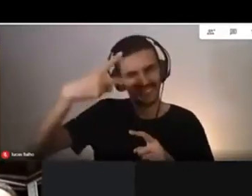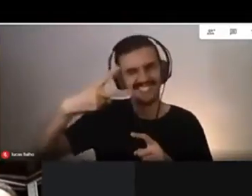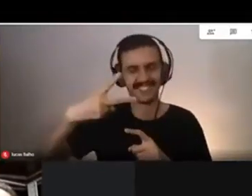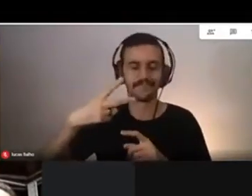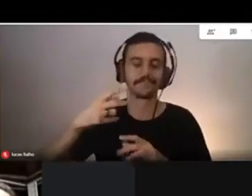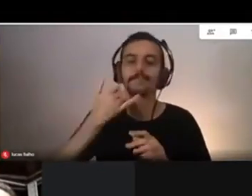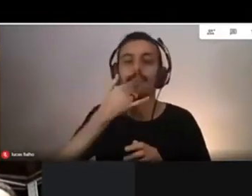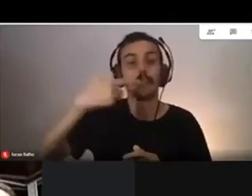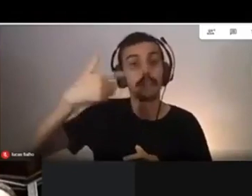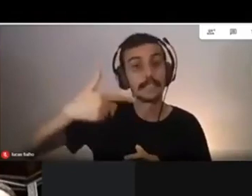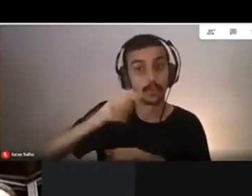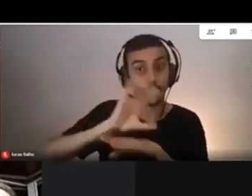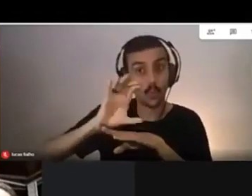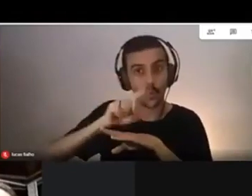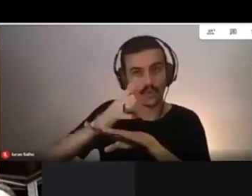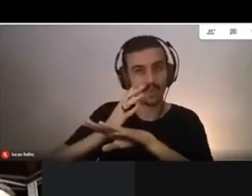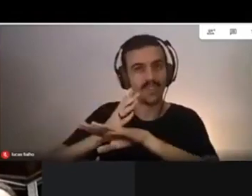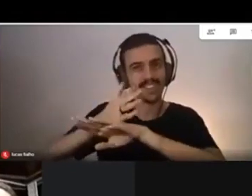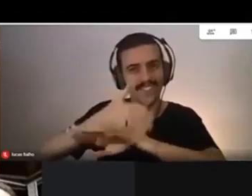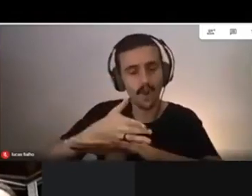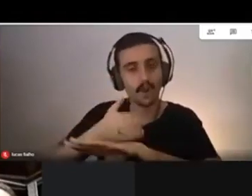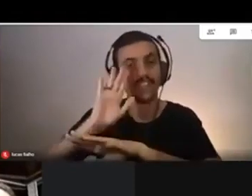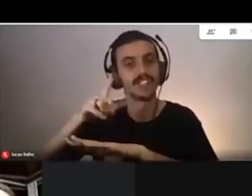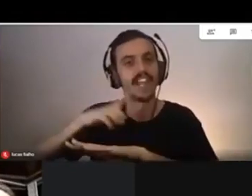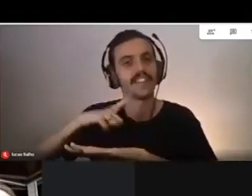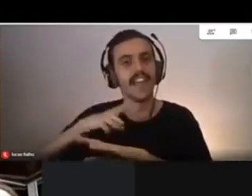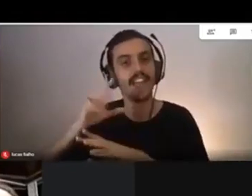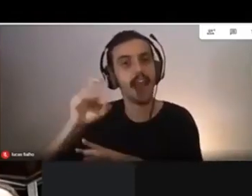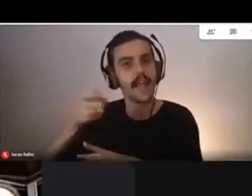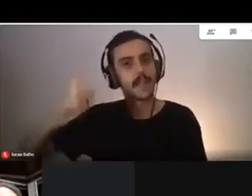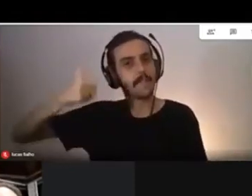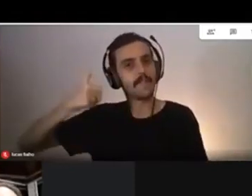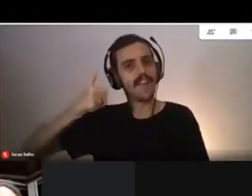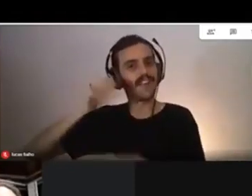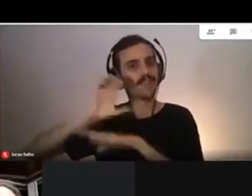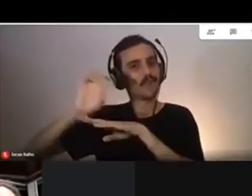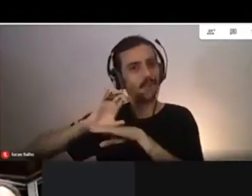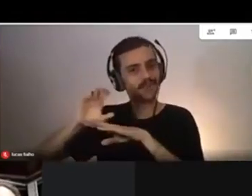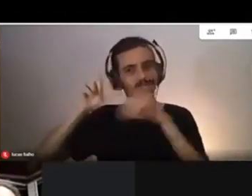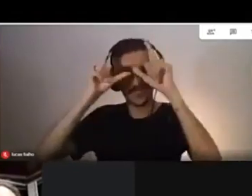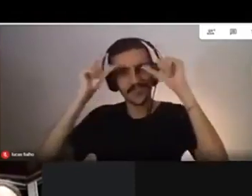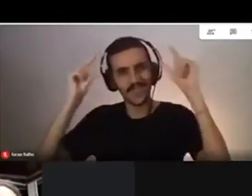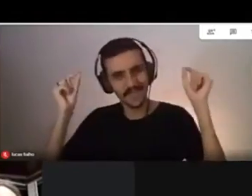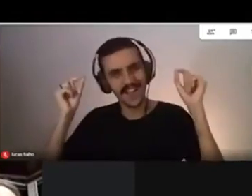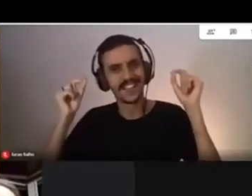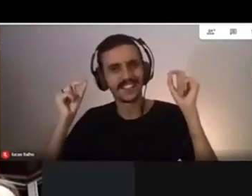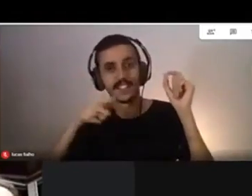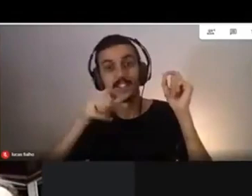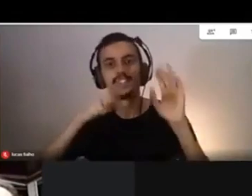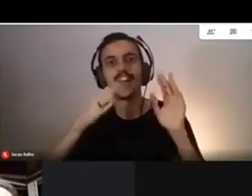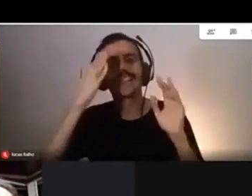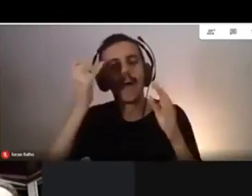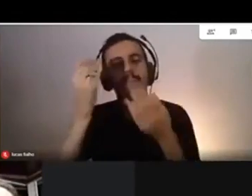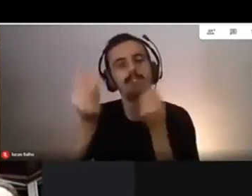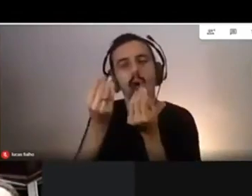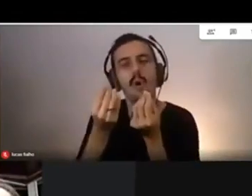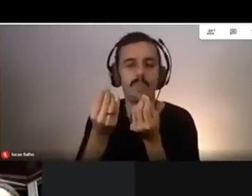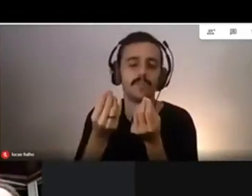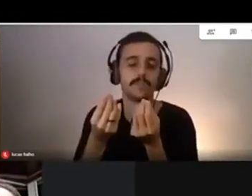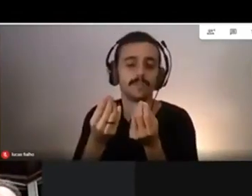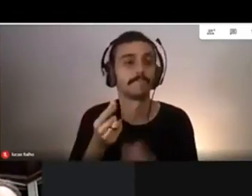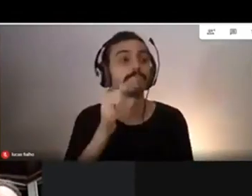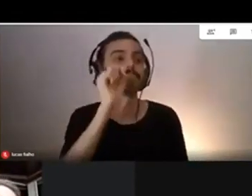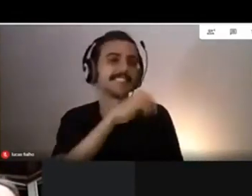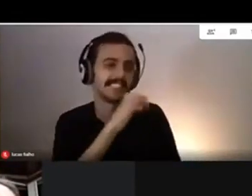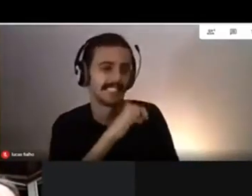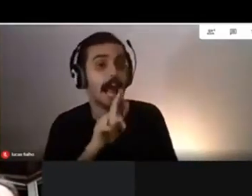foi ressignificando essa bagagem. Sim, foi muito mais fácil lidar com a rotina de estudos, né? Então,